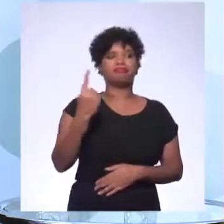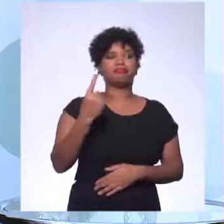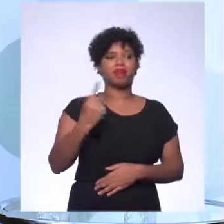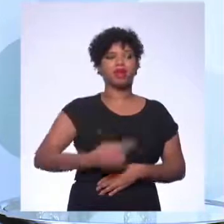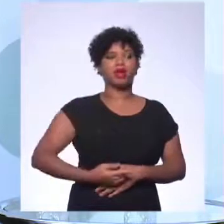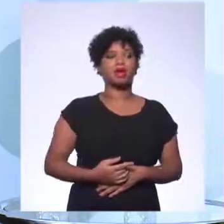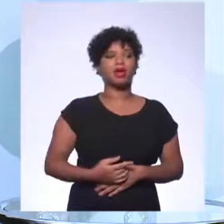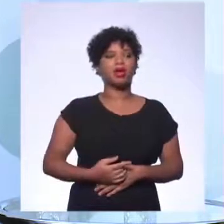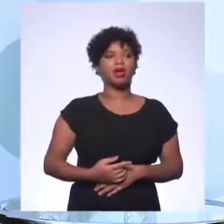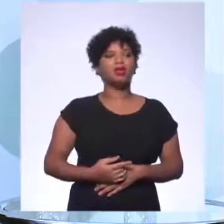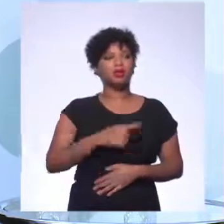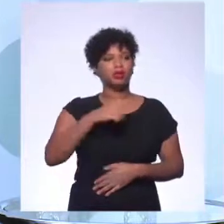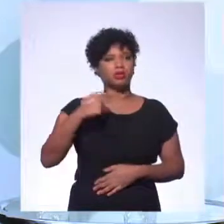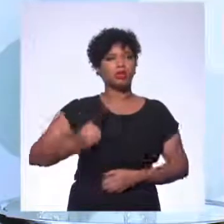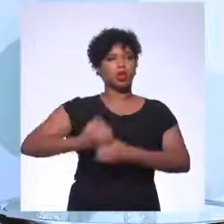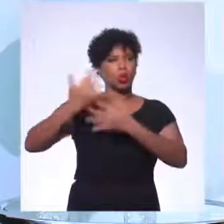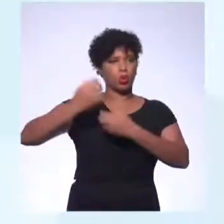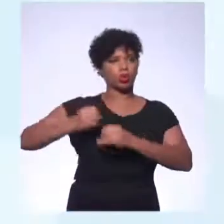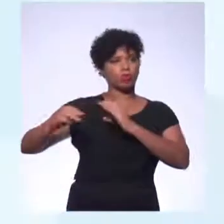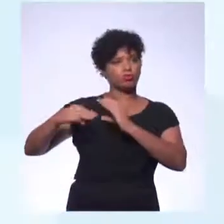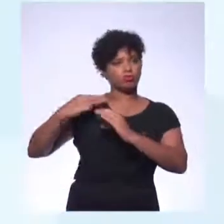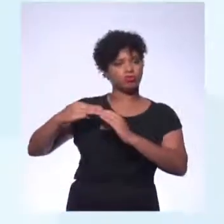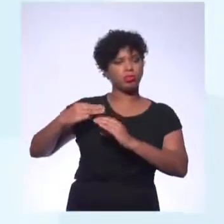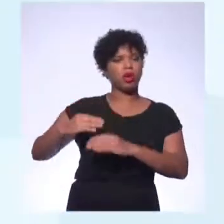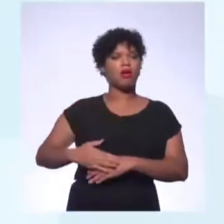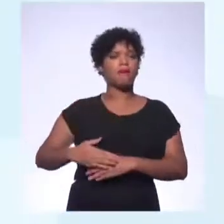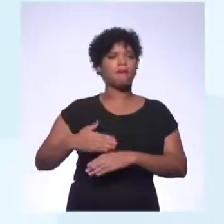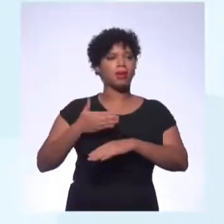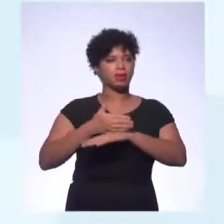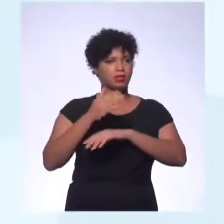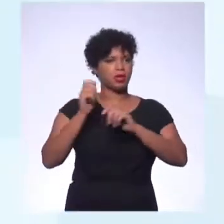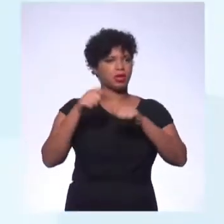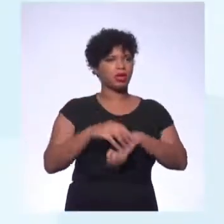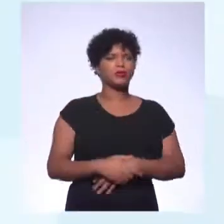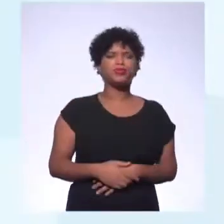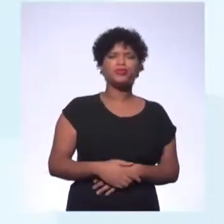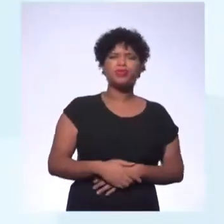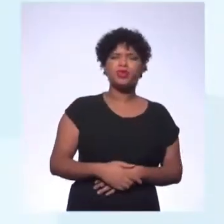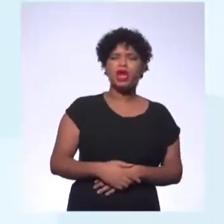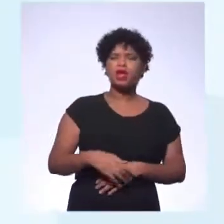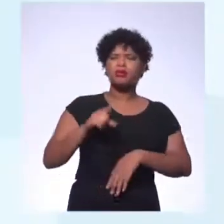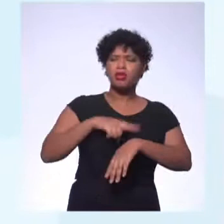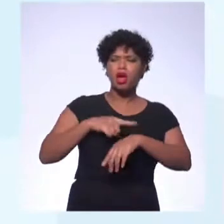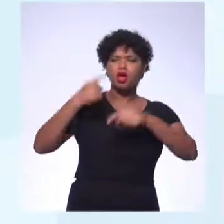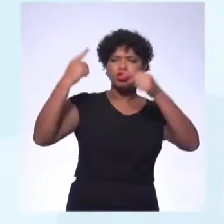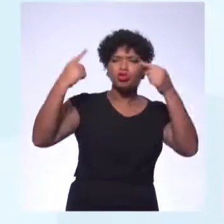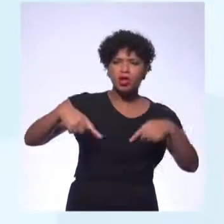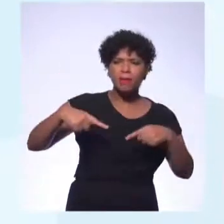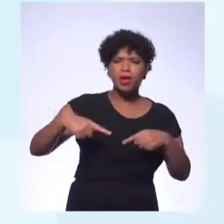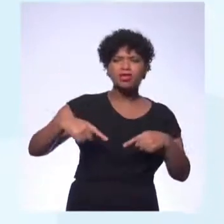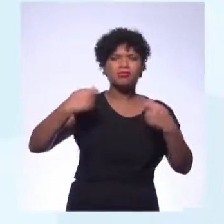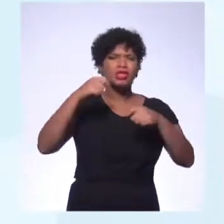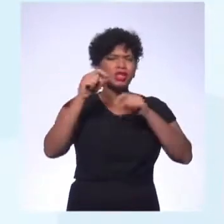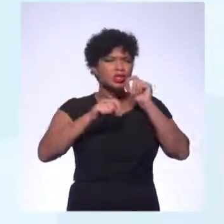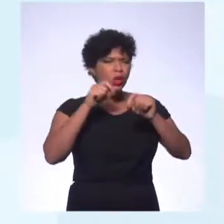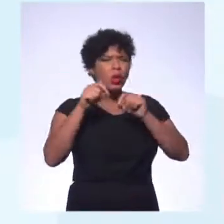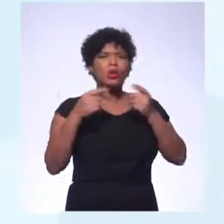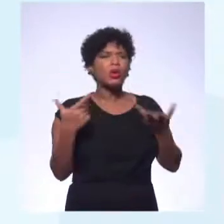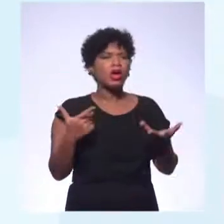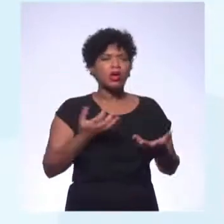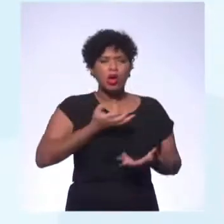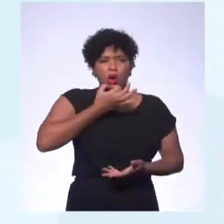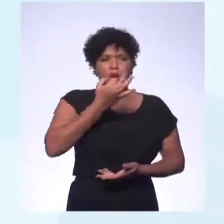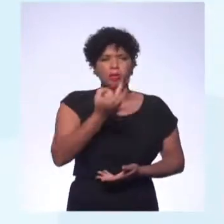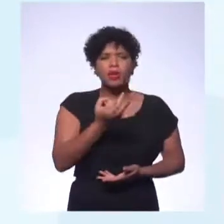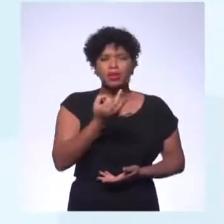vão participando com a gente. O que é preciso para que a pessoa se posicione em um debate? O que é preciso, hein,